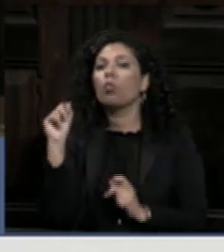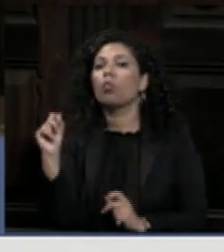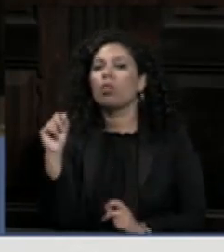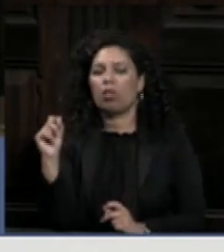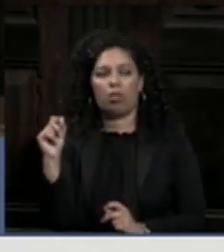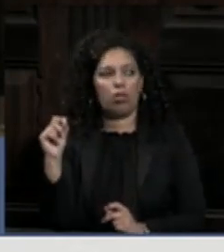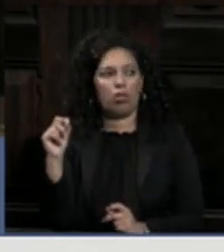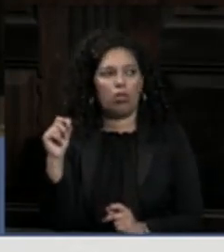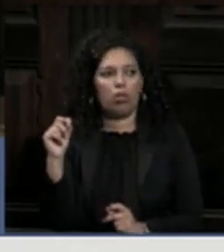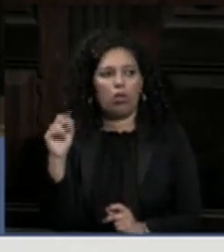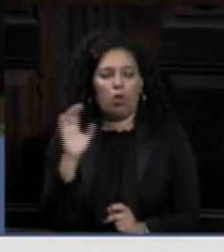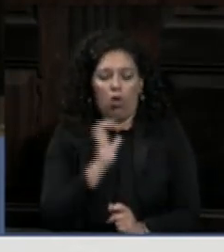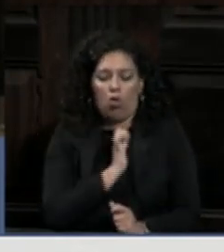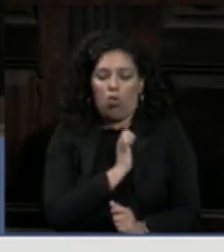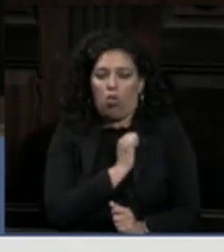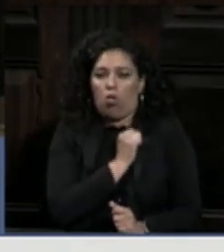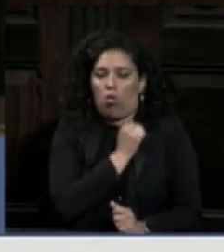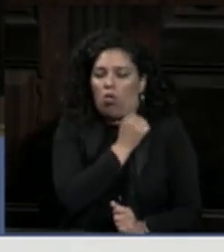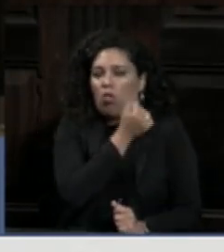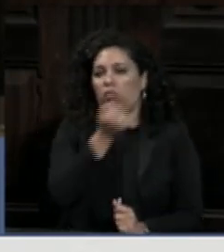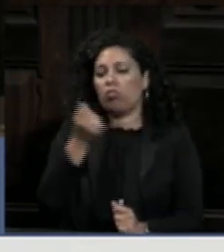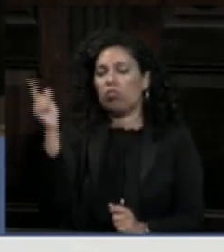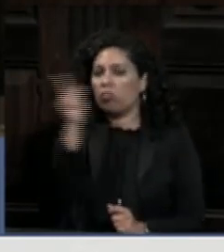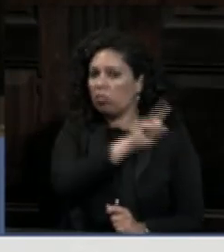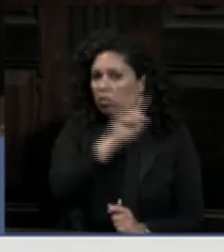ódio não